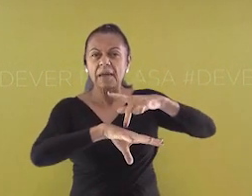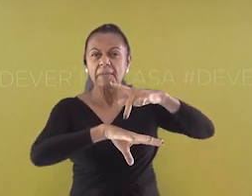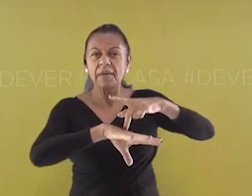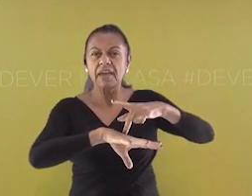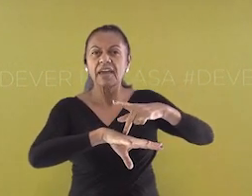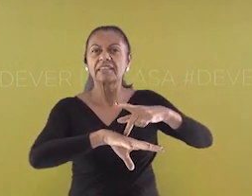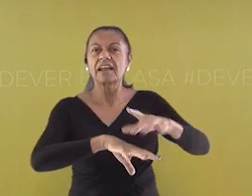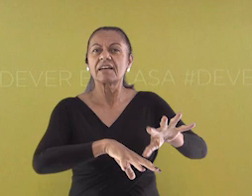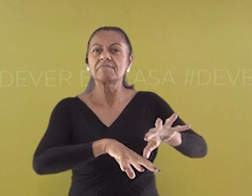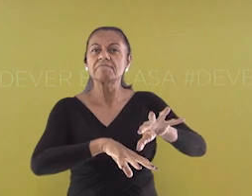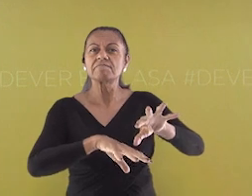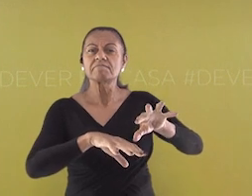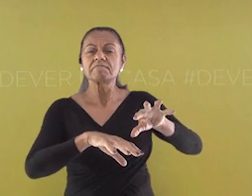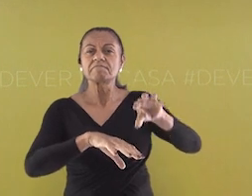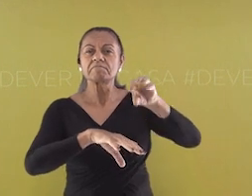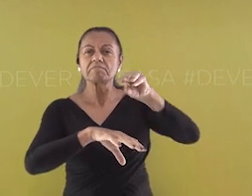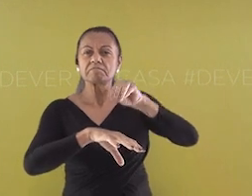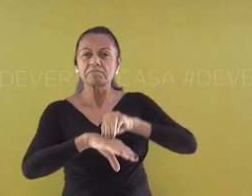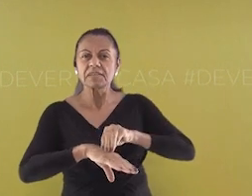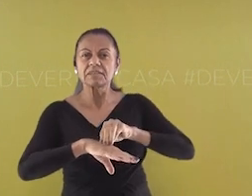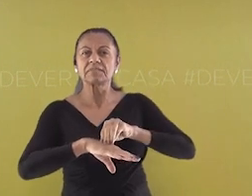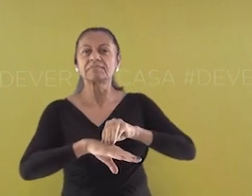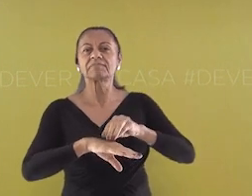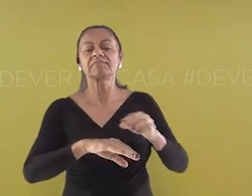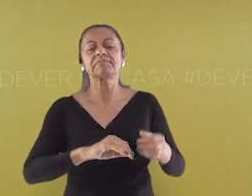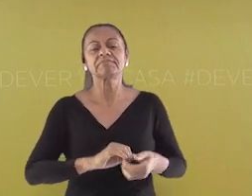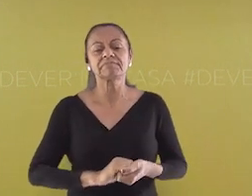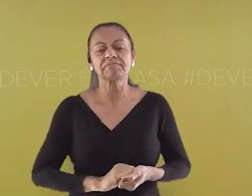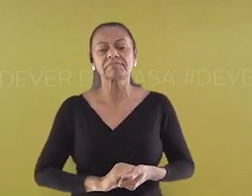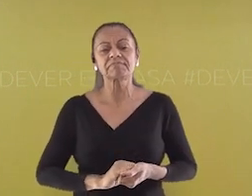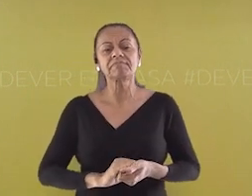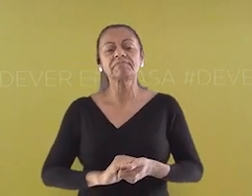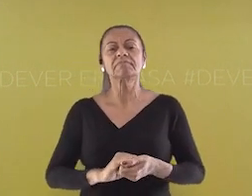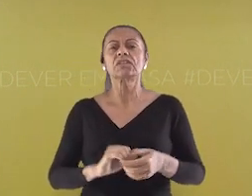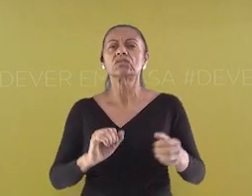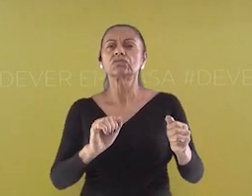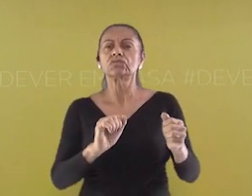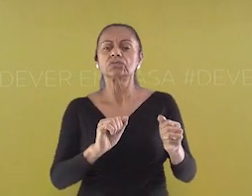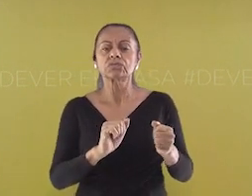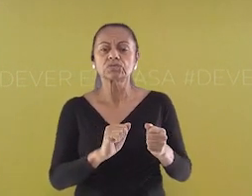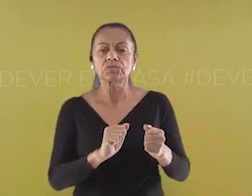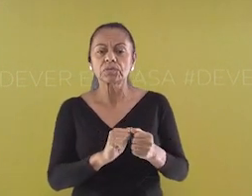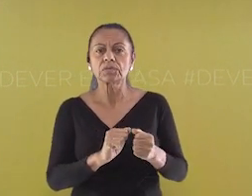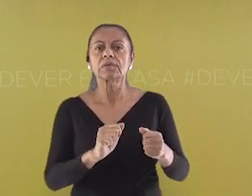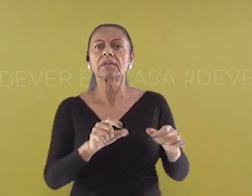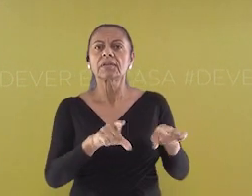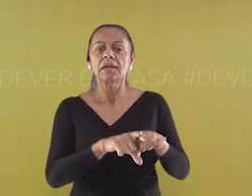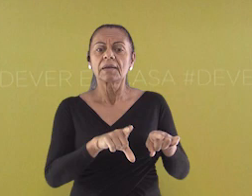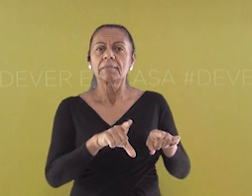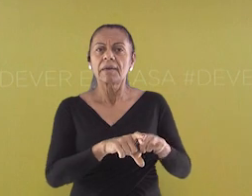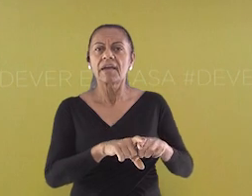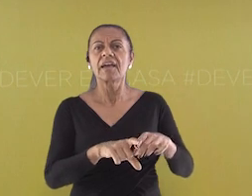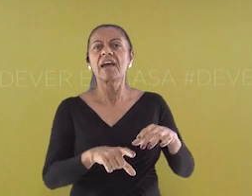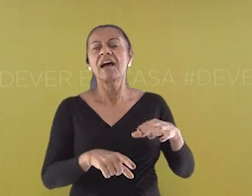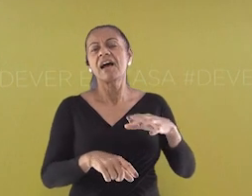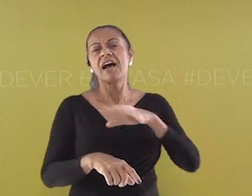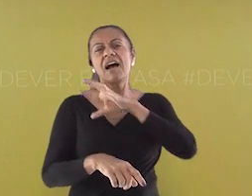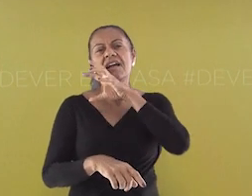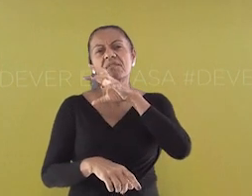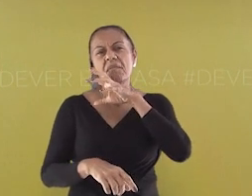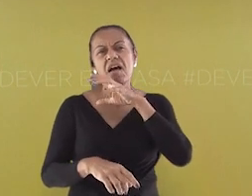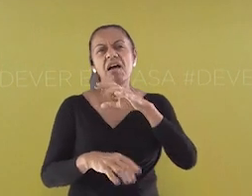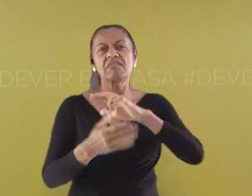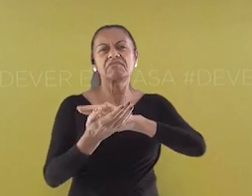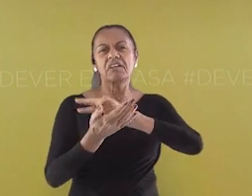vivos que ficam presos na rocha, meio que na horizontal, junto com os seus contemporâneos, que